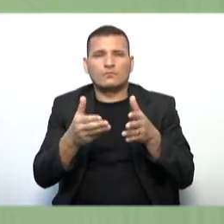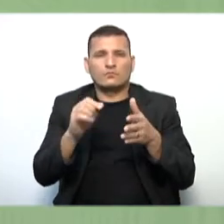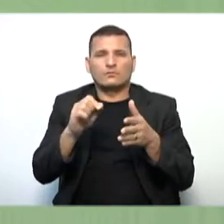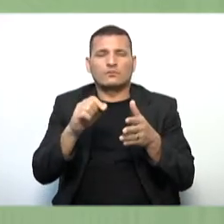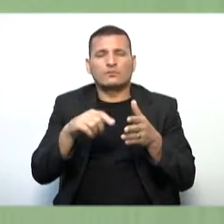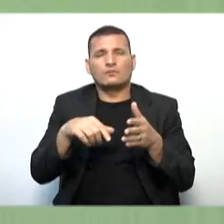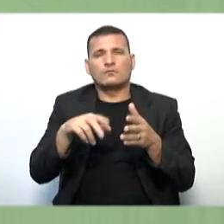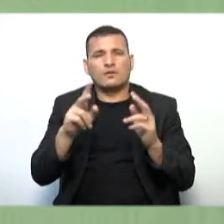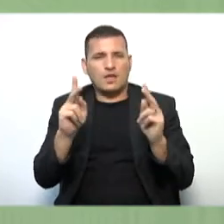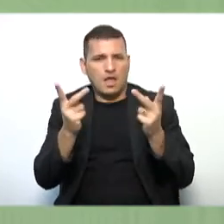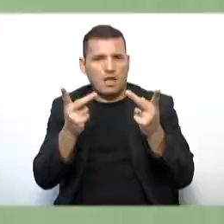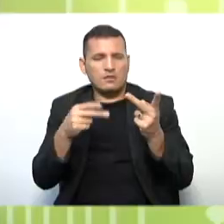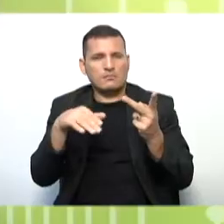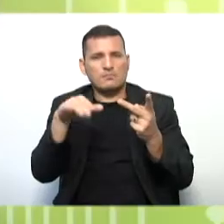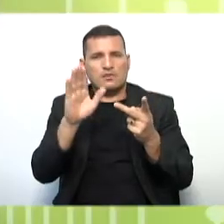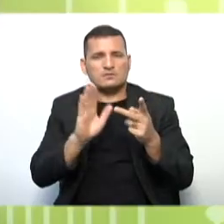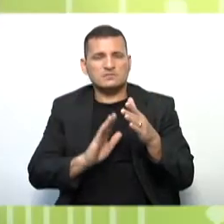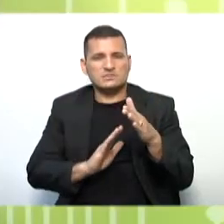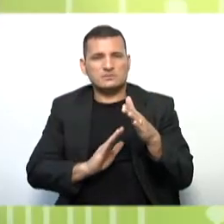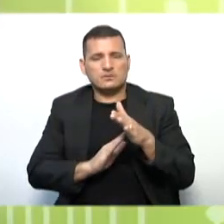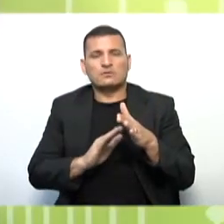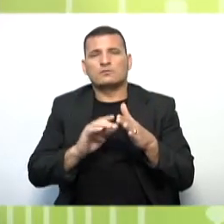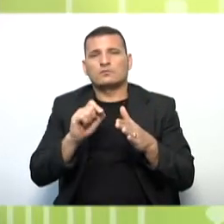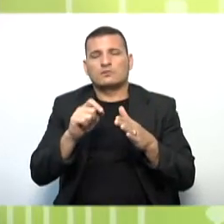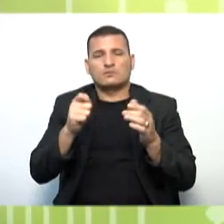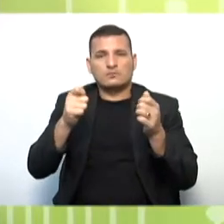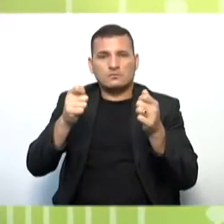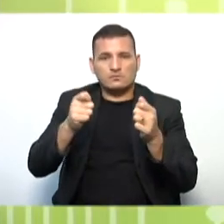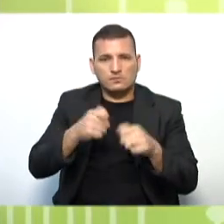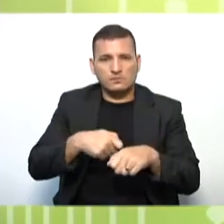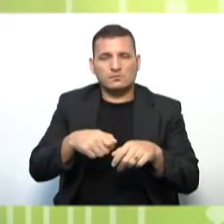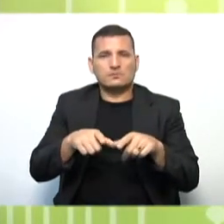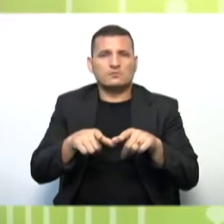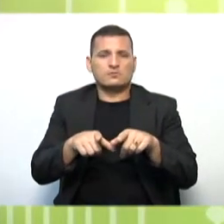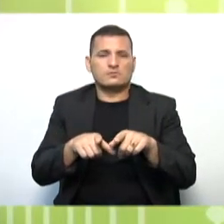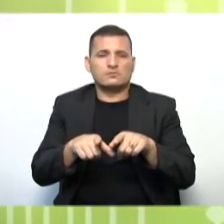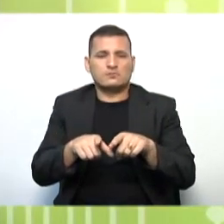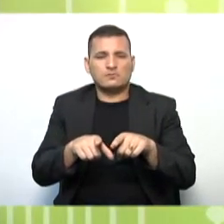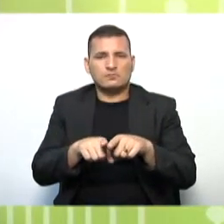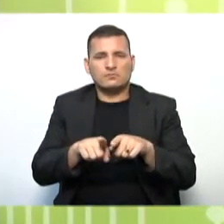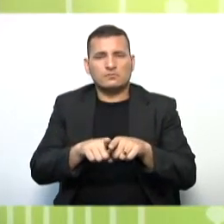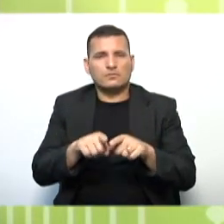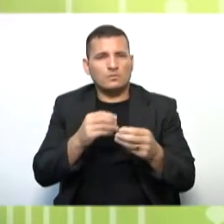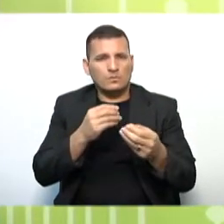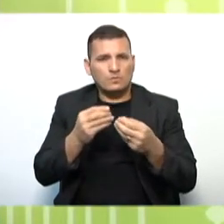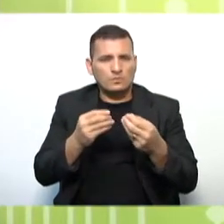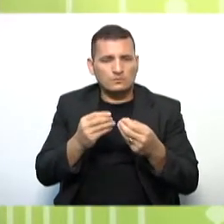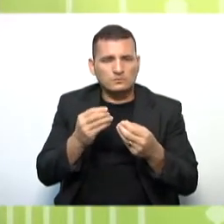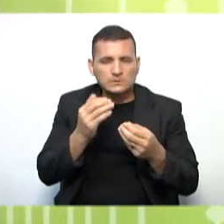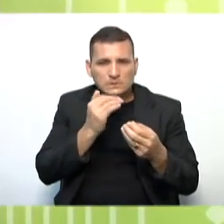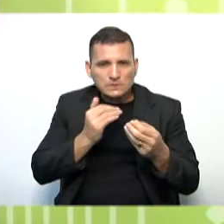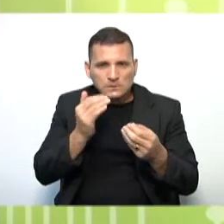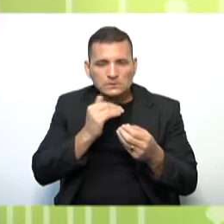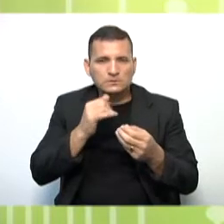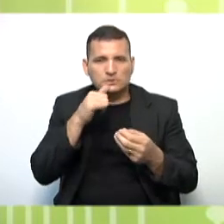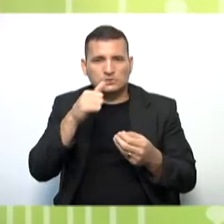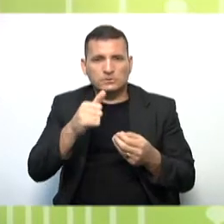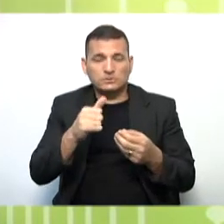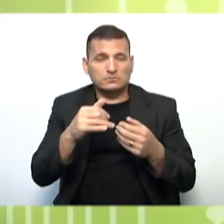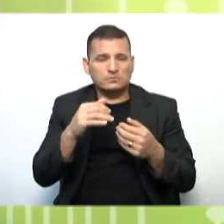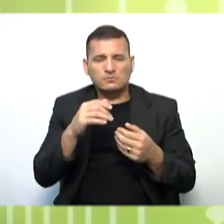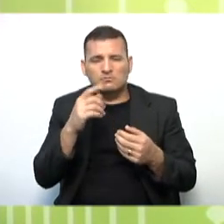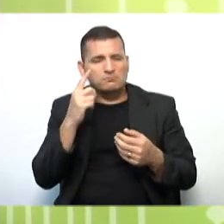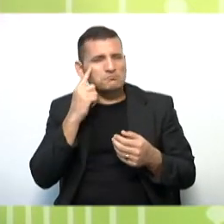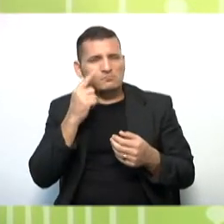mais limitado, especialmente quanto à capacidade e a consumo de energia. Então, a gente fala isso, a gente pensa